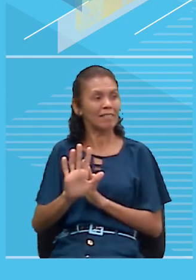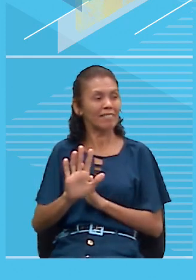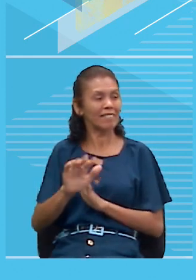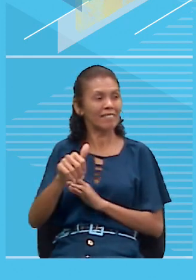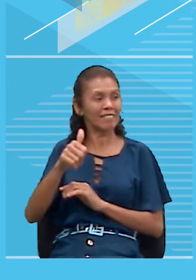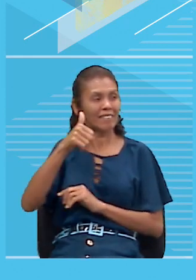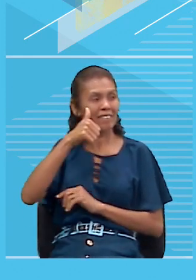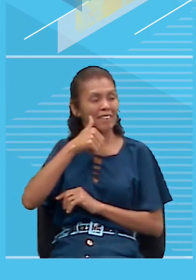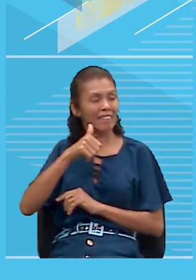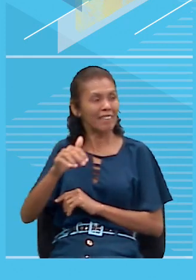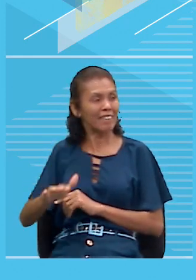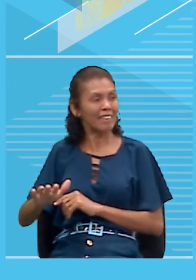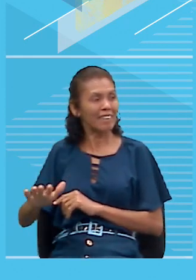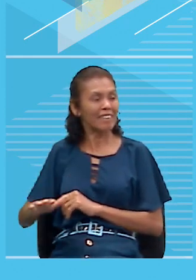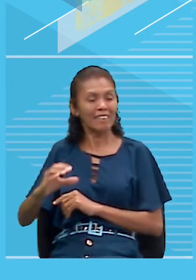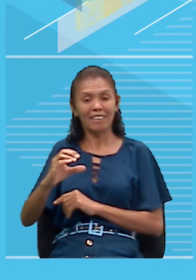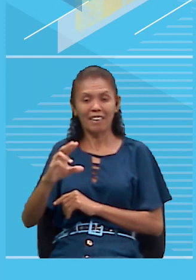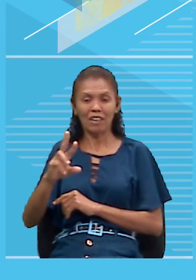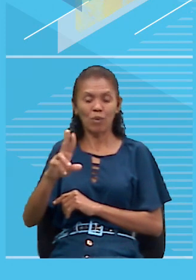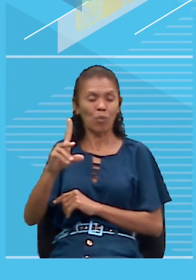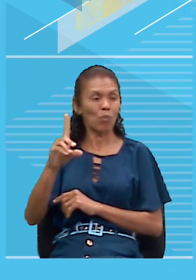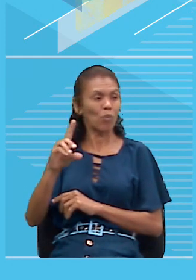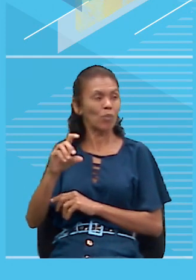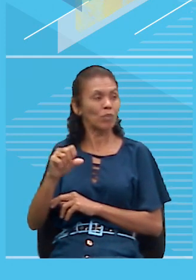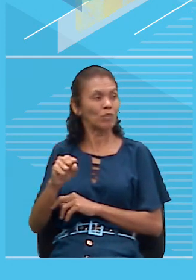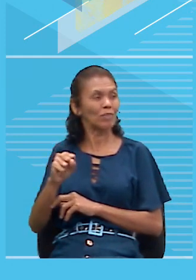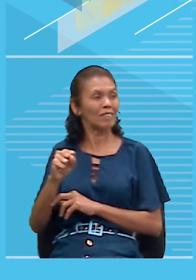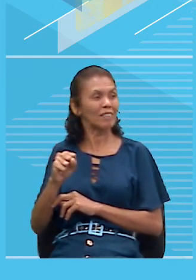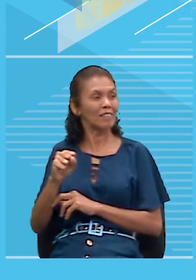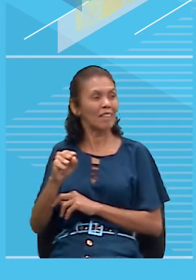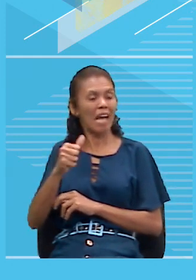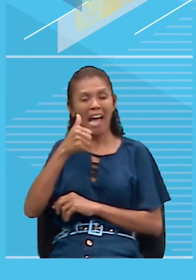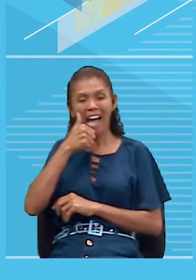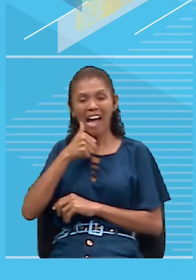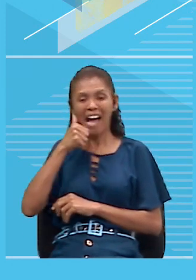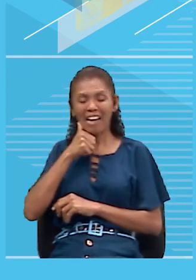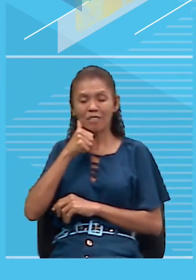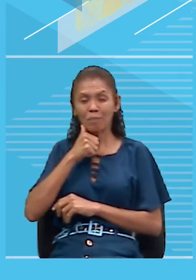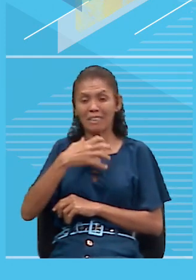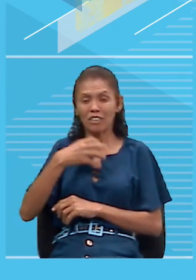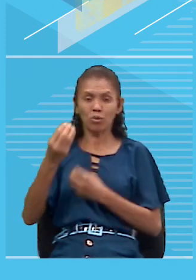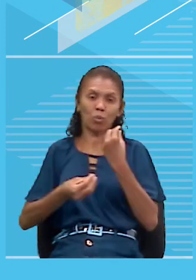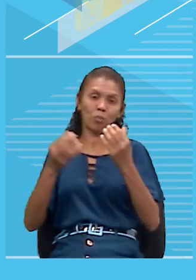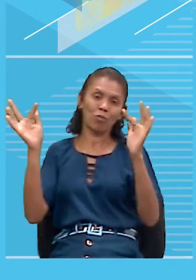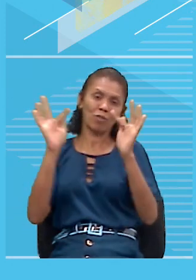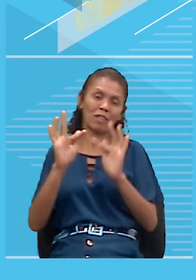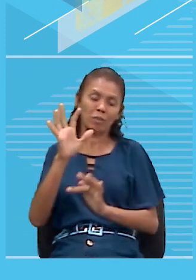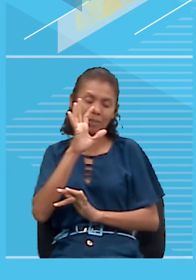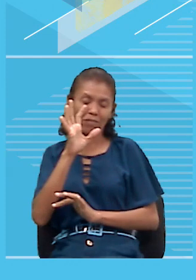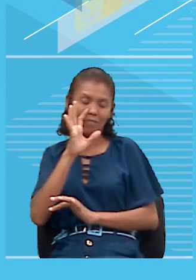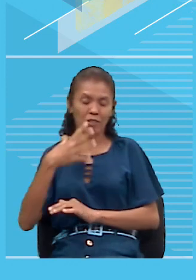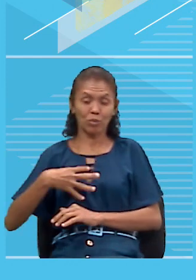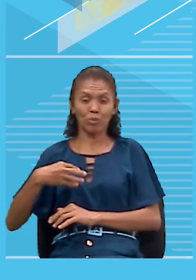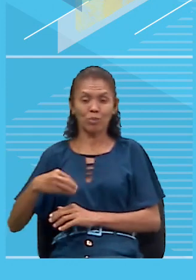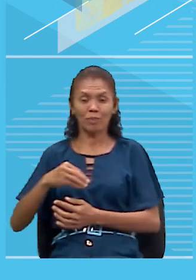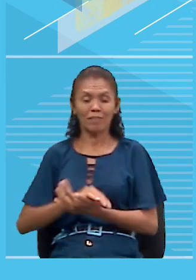gordas ali com a roupinha do exército bandeirinha curta as mães ali feliz olhando para as crianças e aí do lado um menino